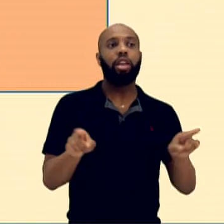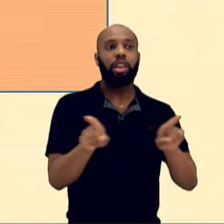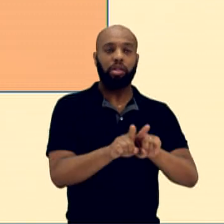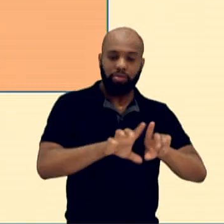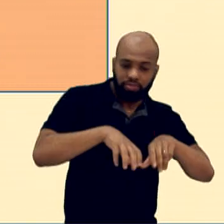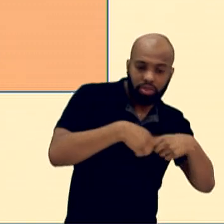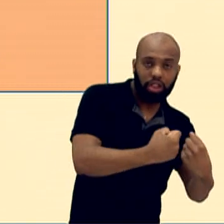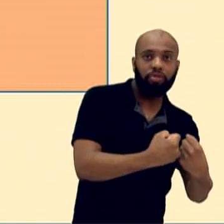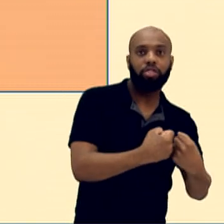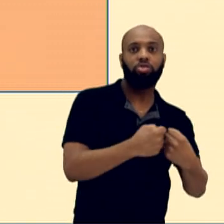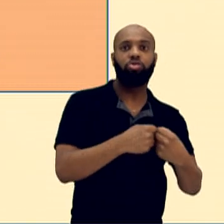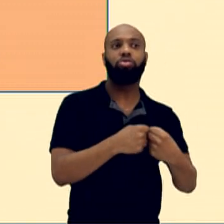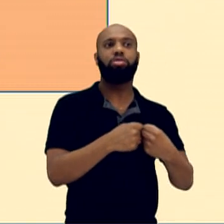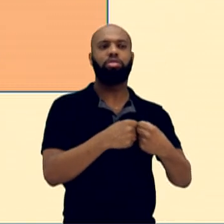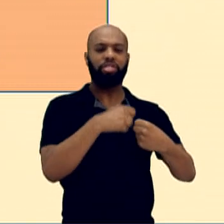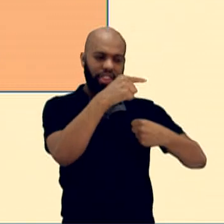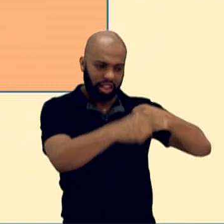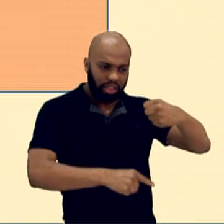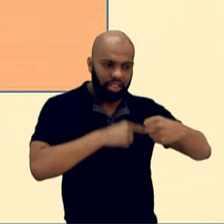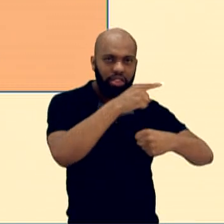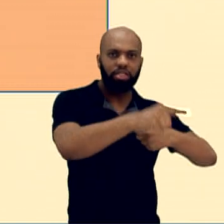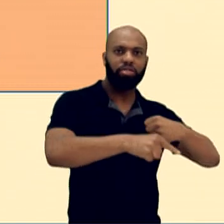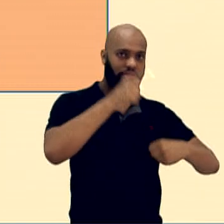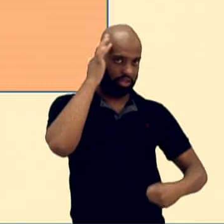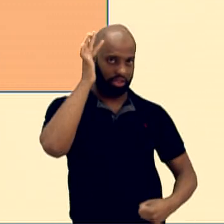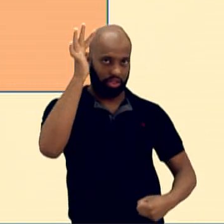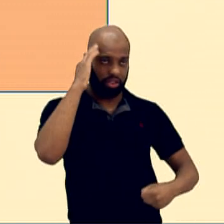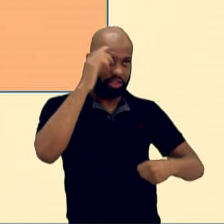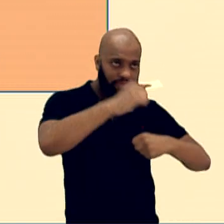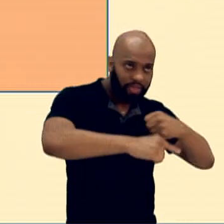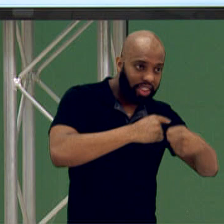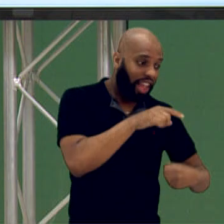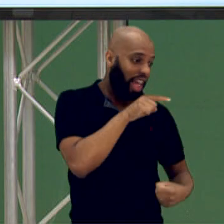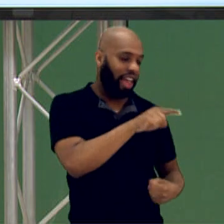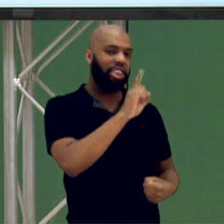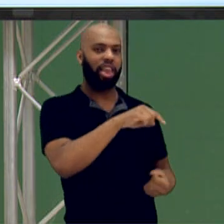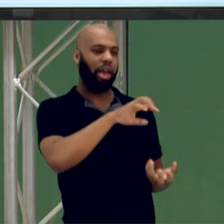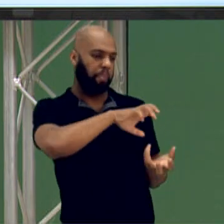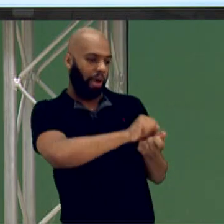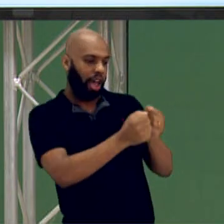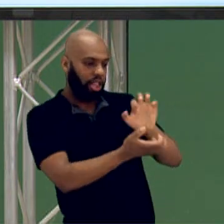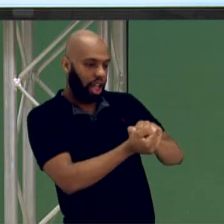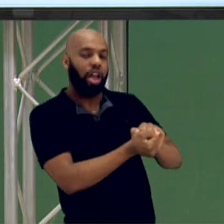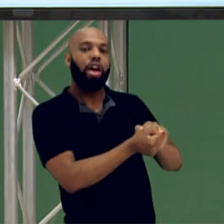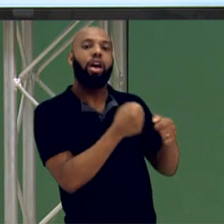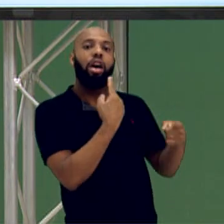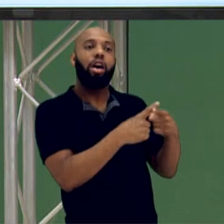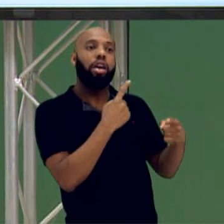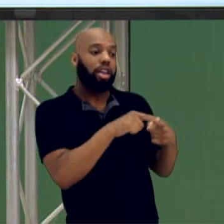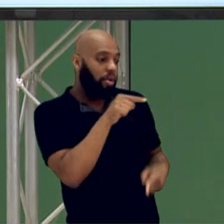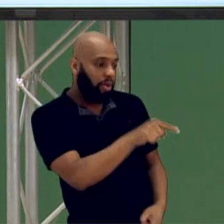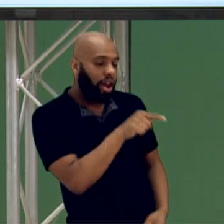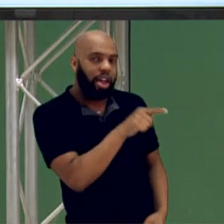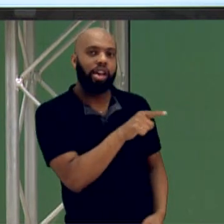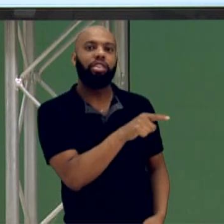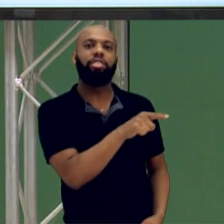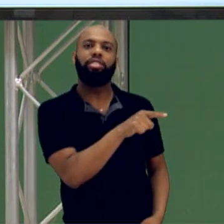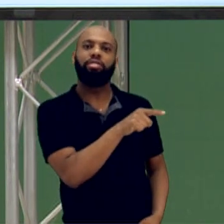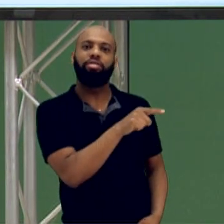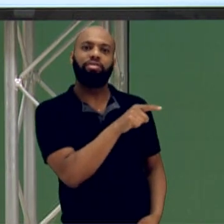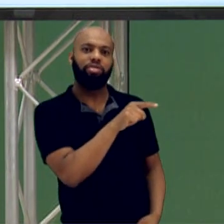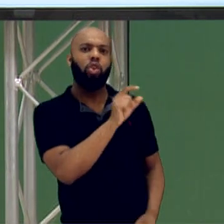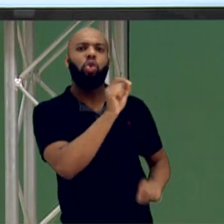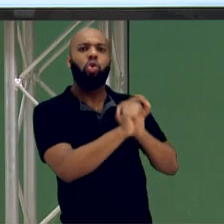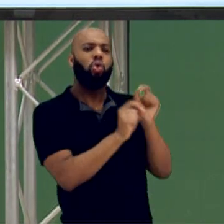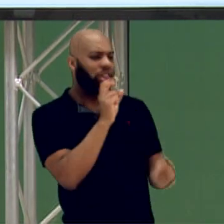o atomismo, e aqui que tem a ver com o materialismo, né? Por isso que ele é materialista. Por quê? Porque para ele a